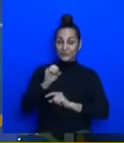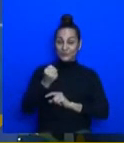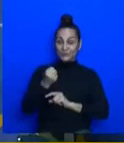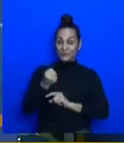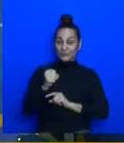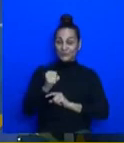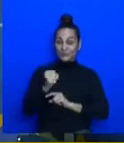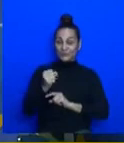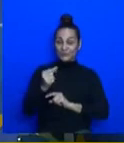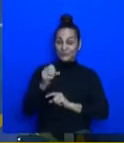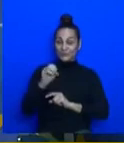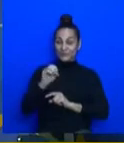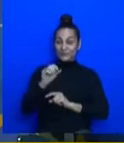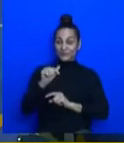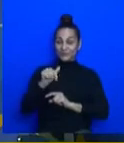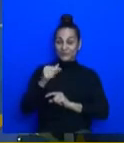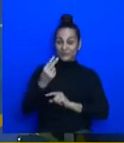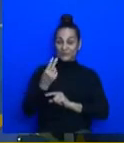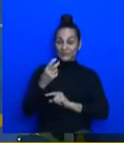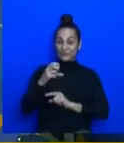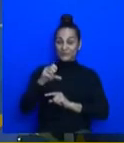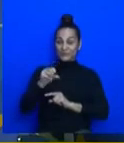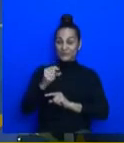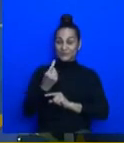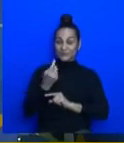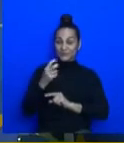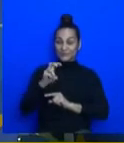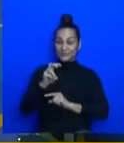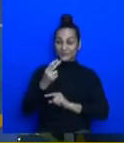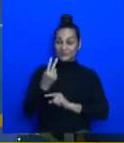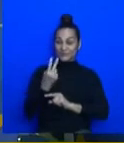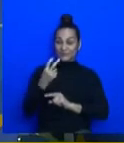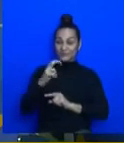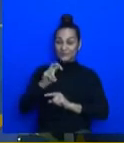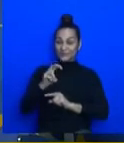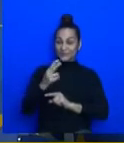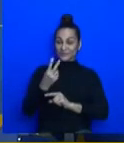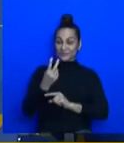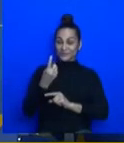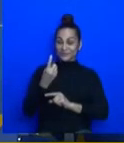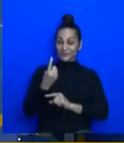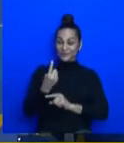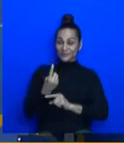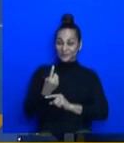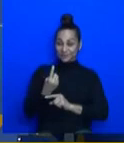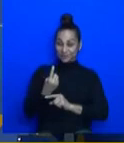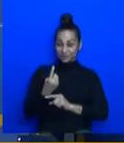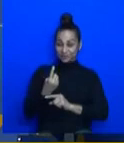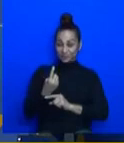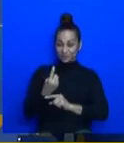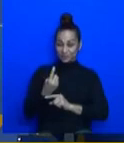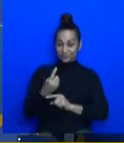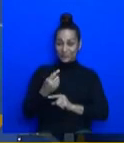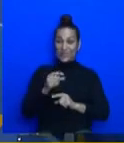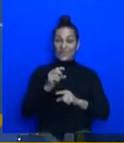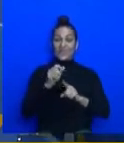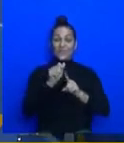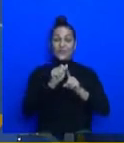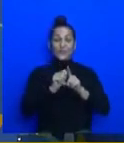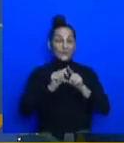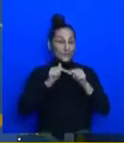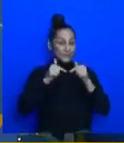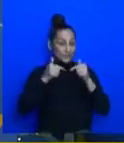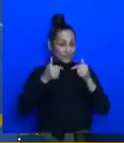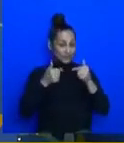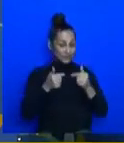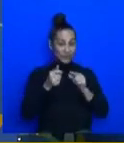08, 07, 29, 15, 25 e 21. E a dezena do mês